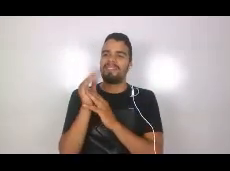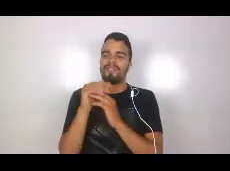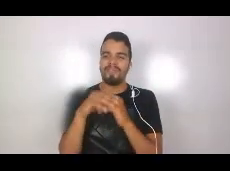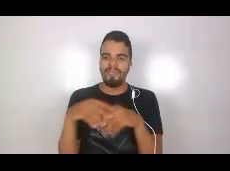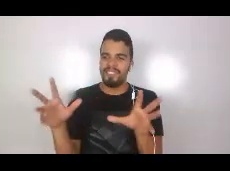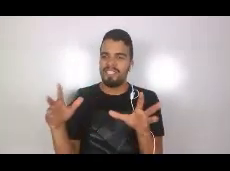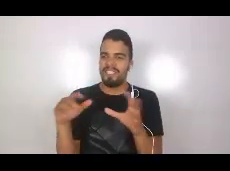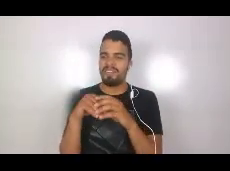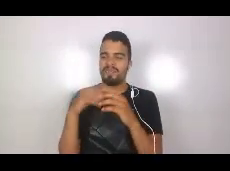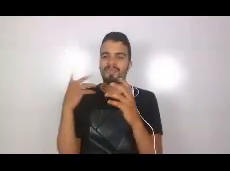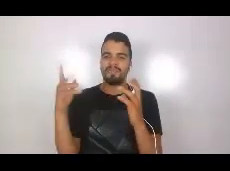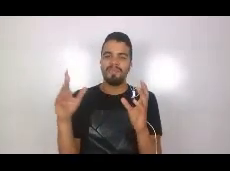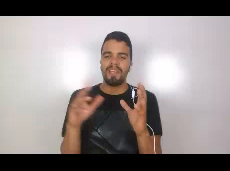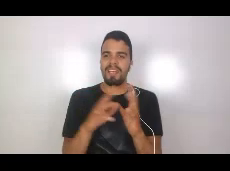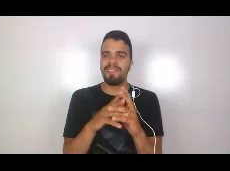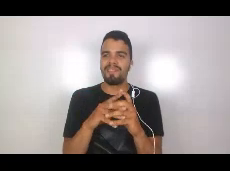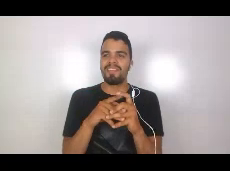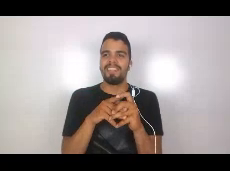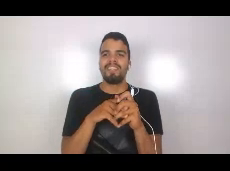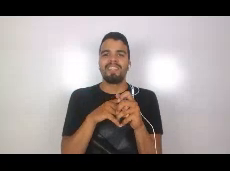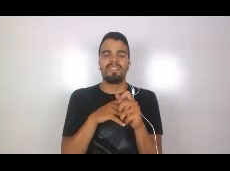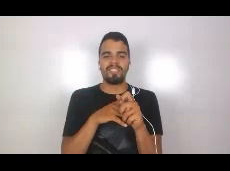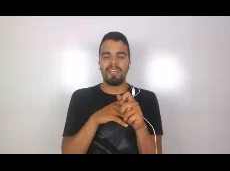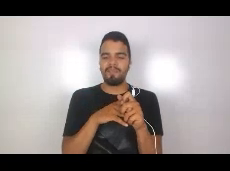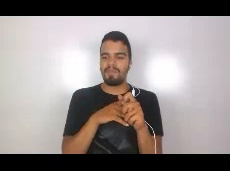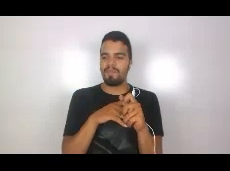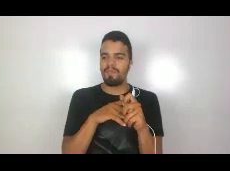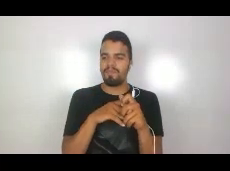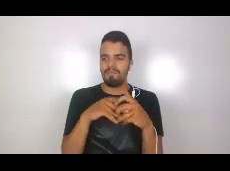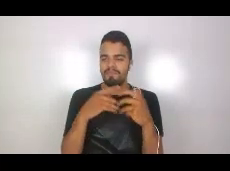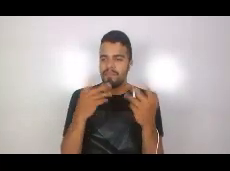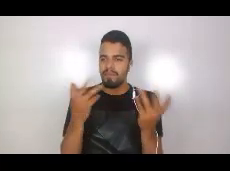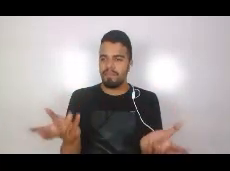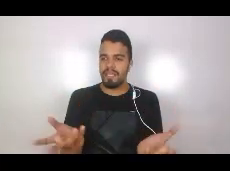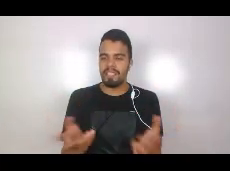cabeleireiro, cozinheiro, costureiro. Nós temos